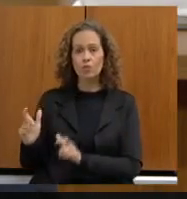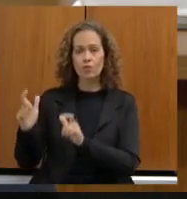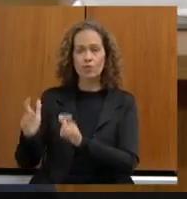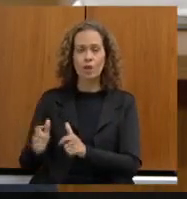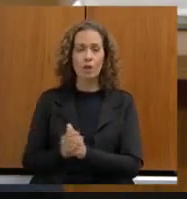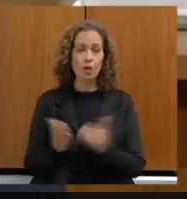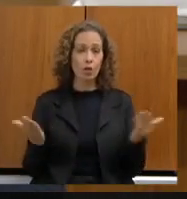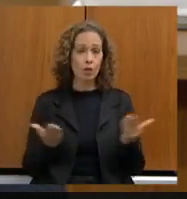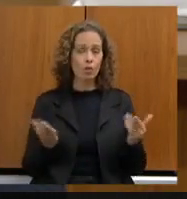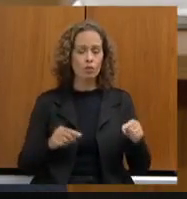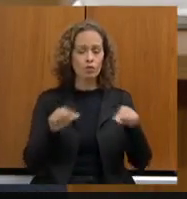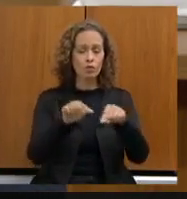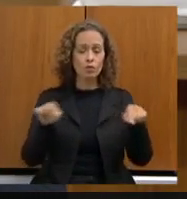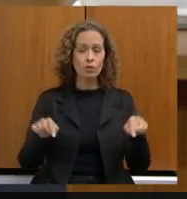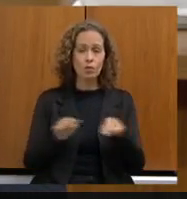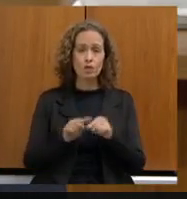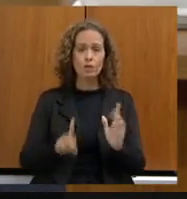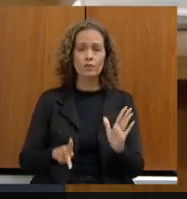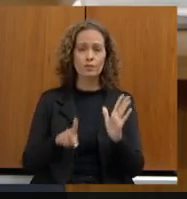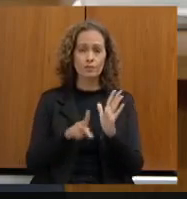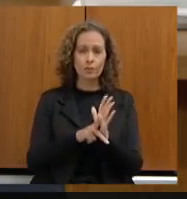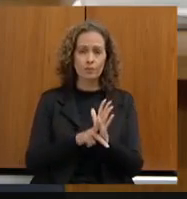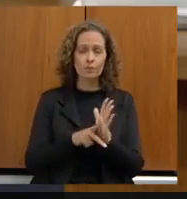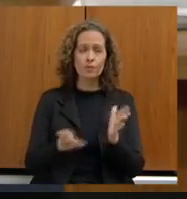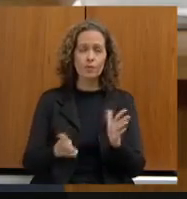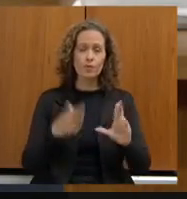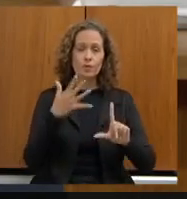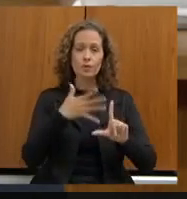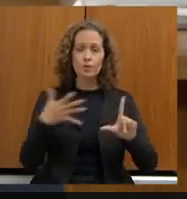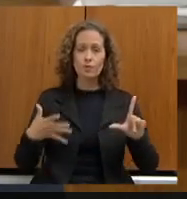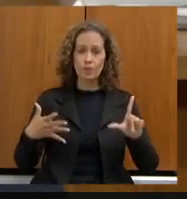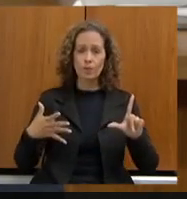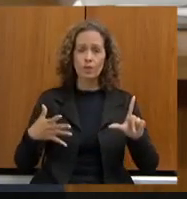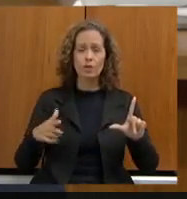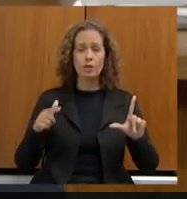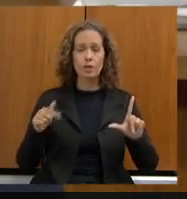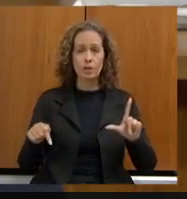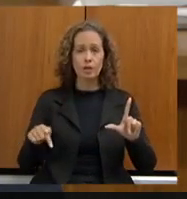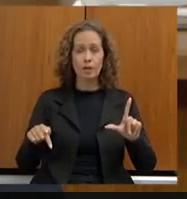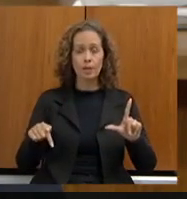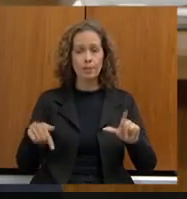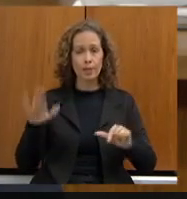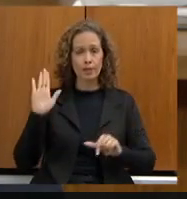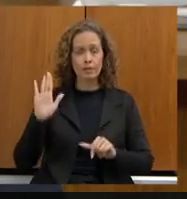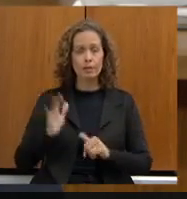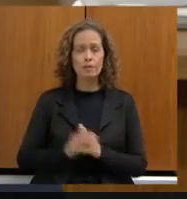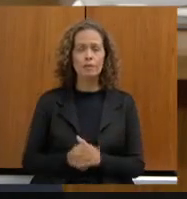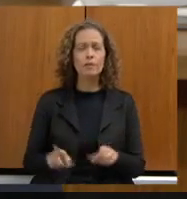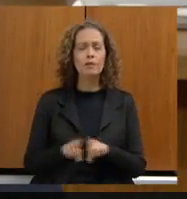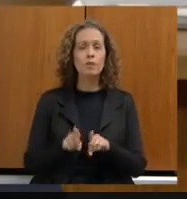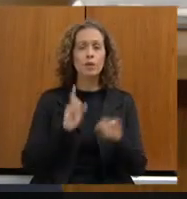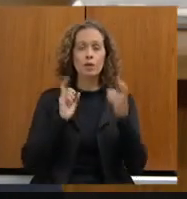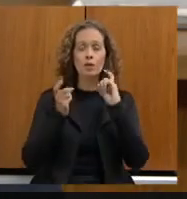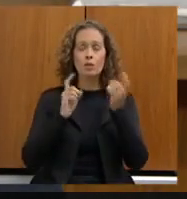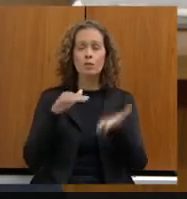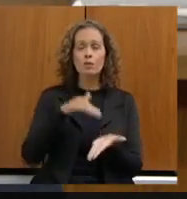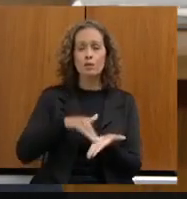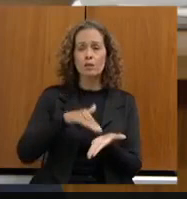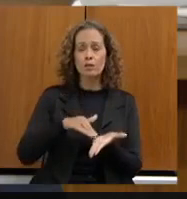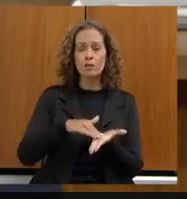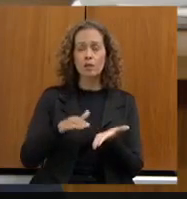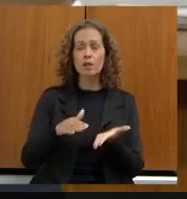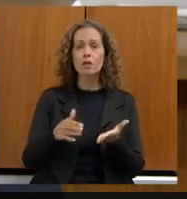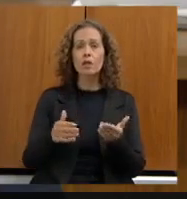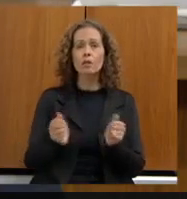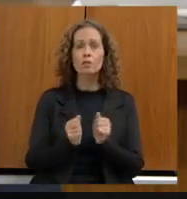específica para o público LGBT que a imagem seis reunião no gabinete da secretária de junto com a